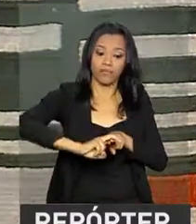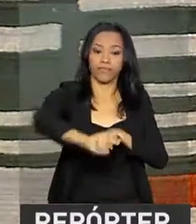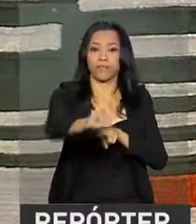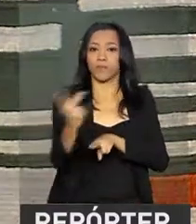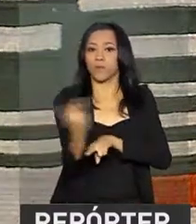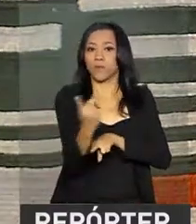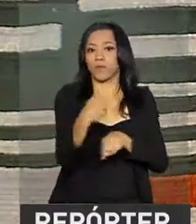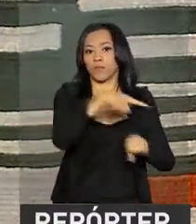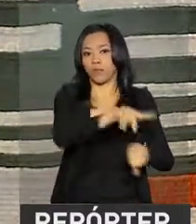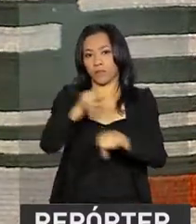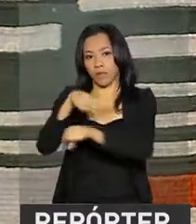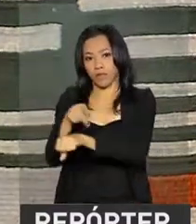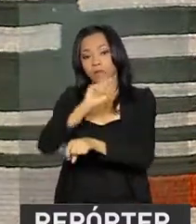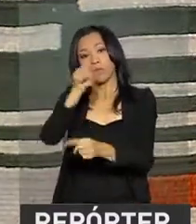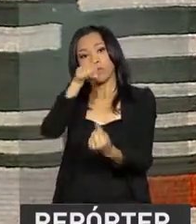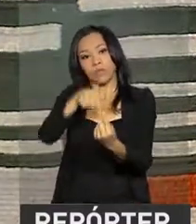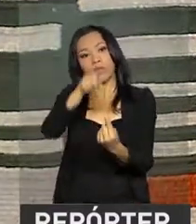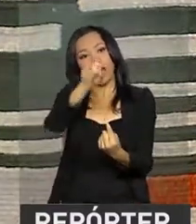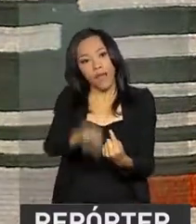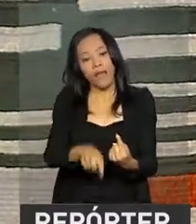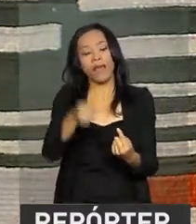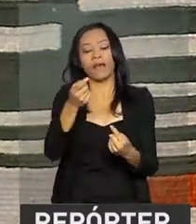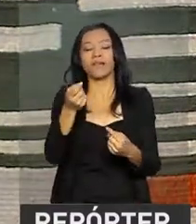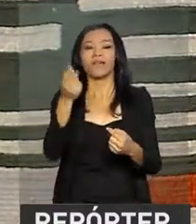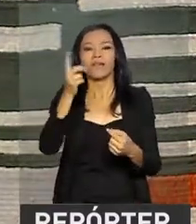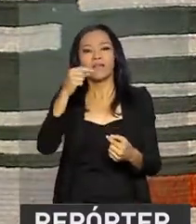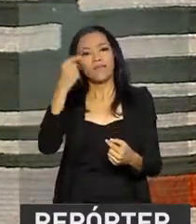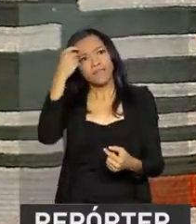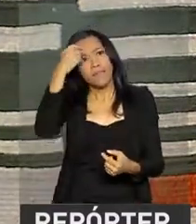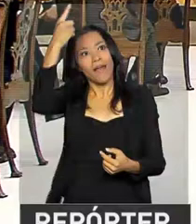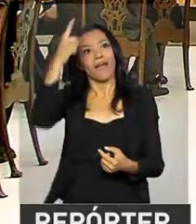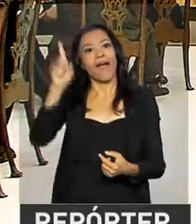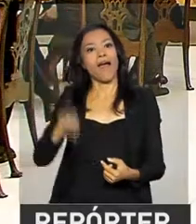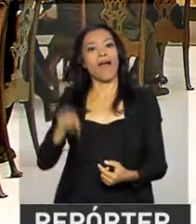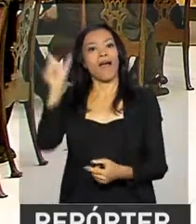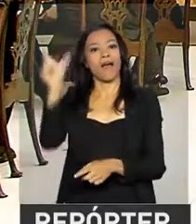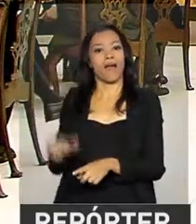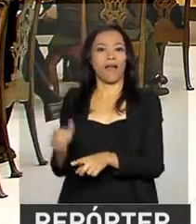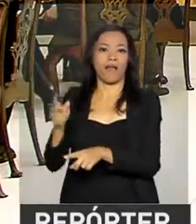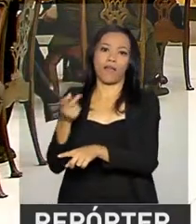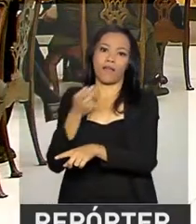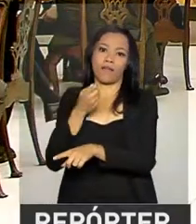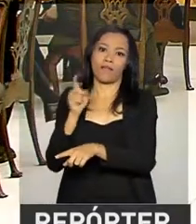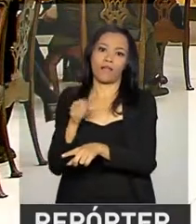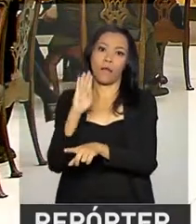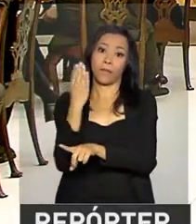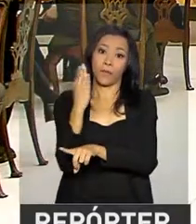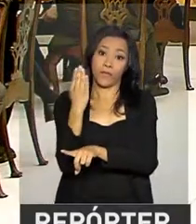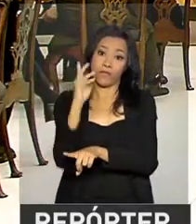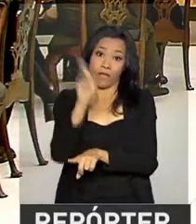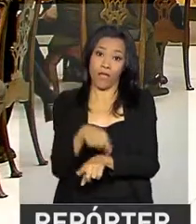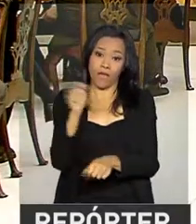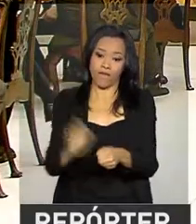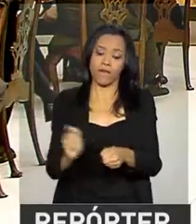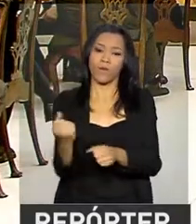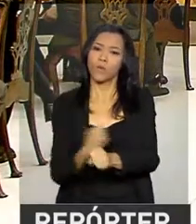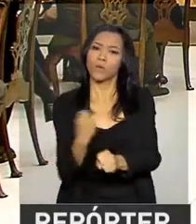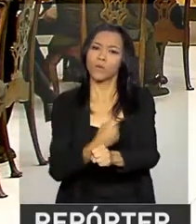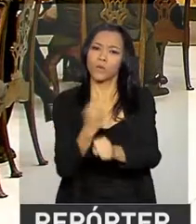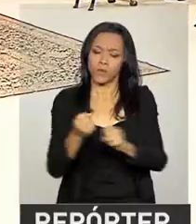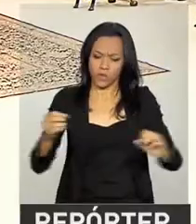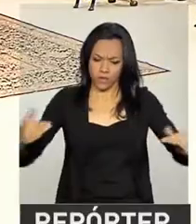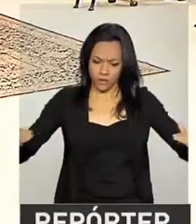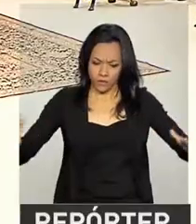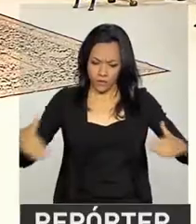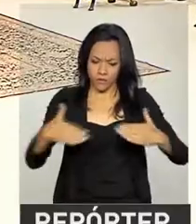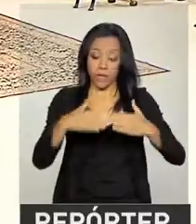países, a ideia de reativar a ferrovia veio da Bolívia. A proposta é transformar em um corredor central ligando